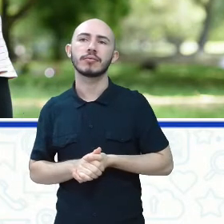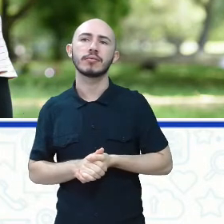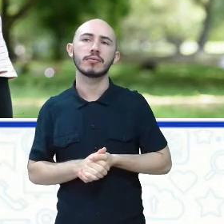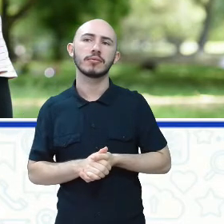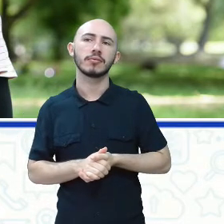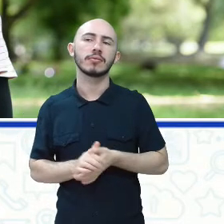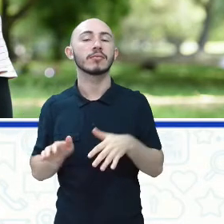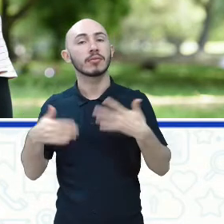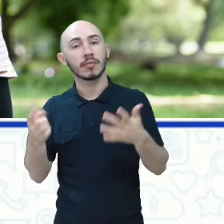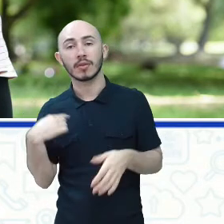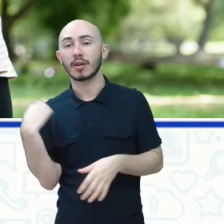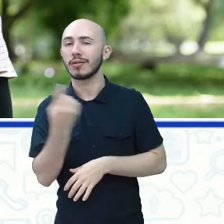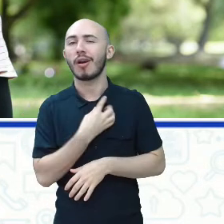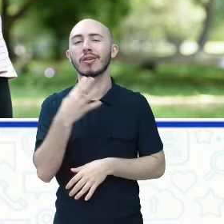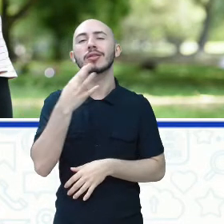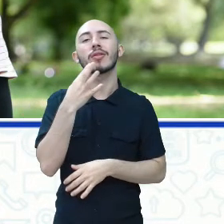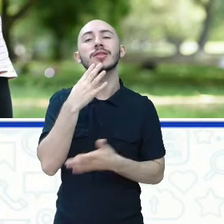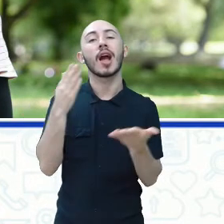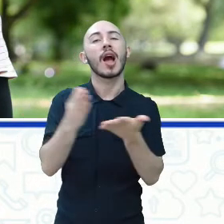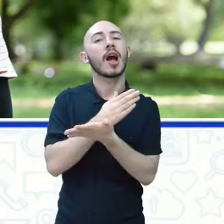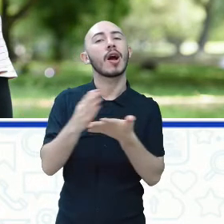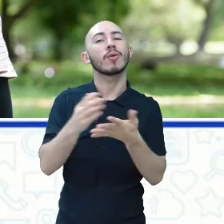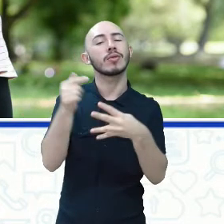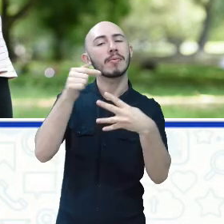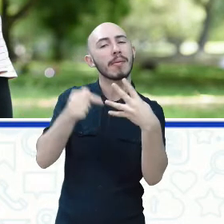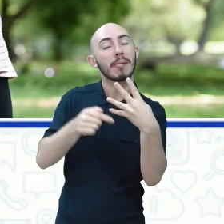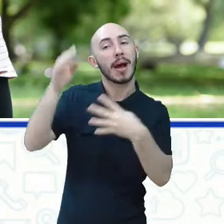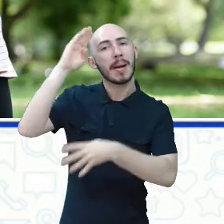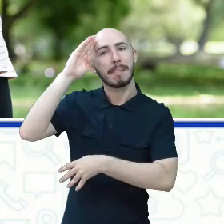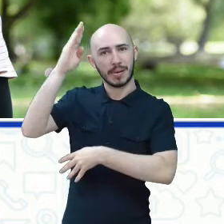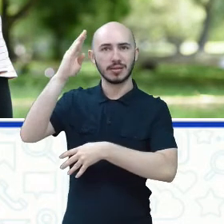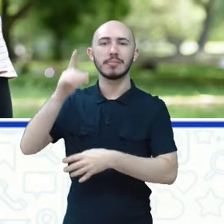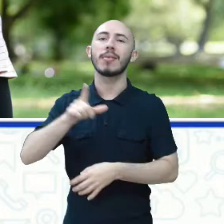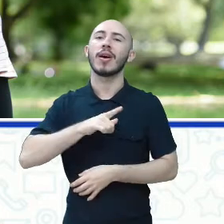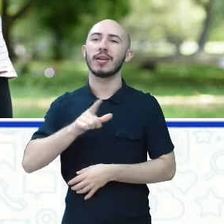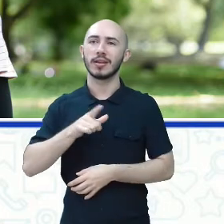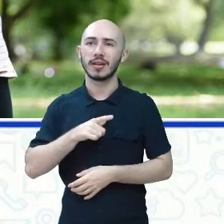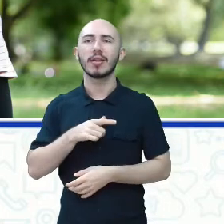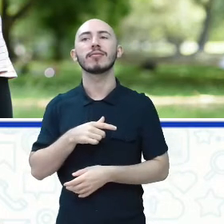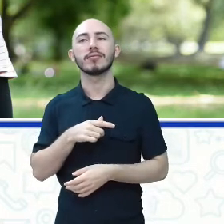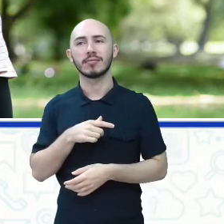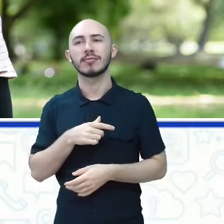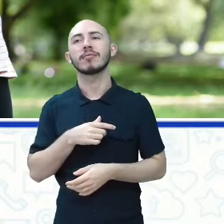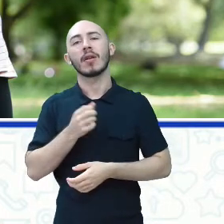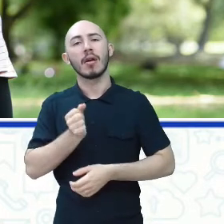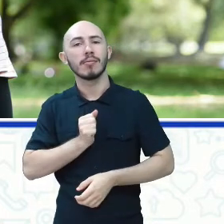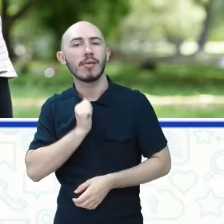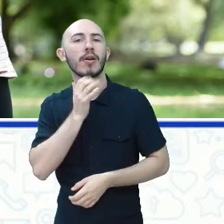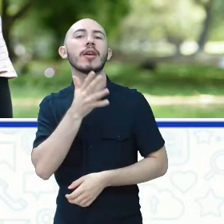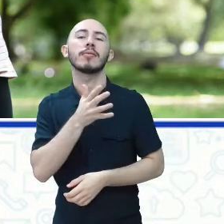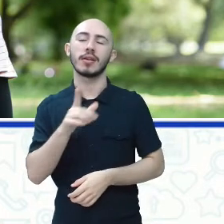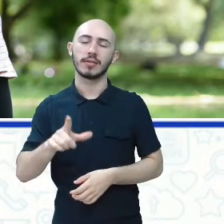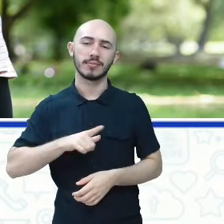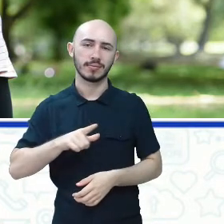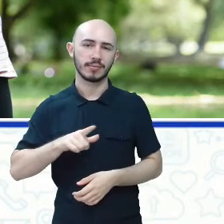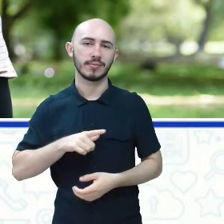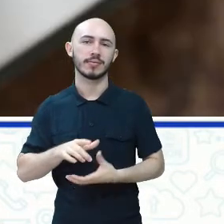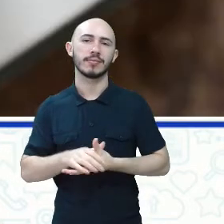Agora iremos conhecer as principais figuras de linguagens encontradas nos